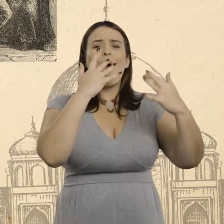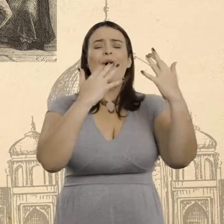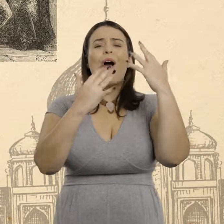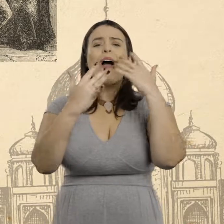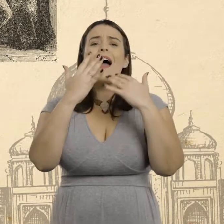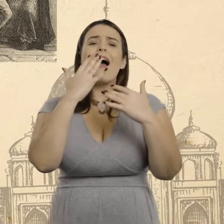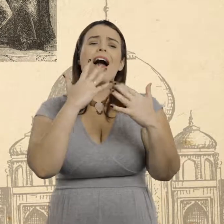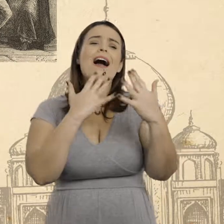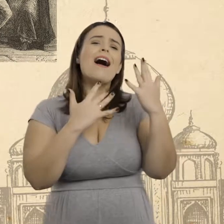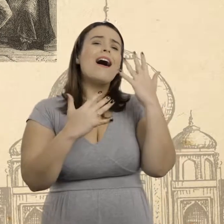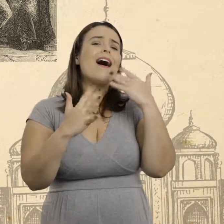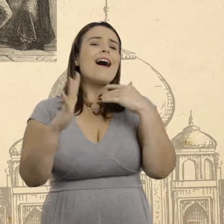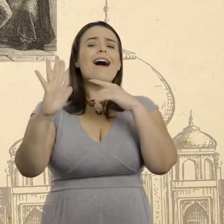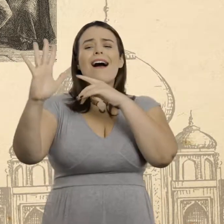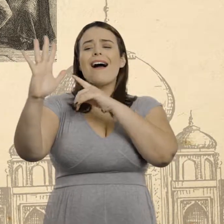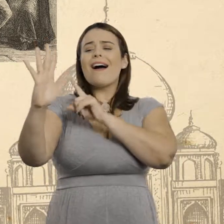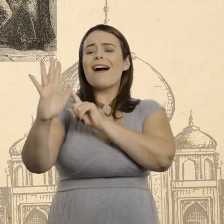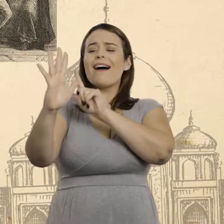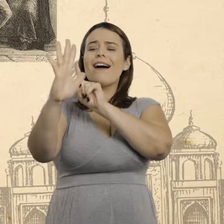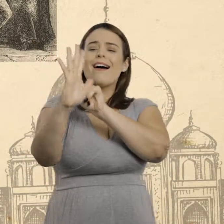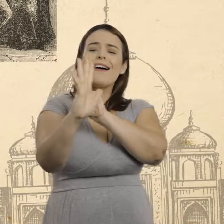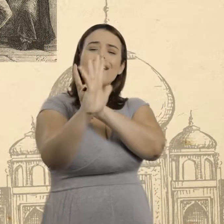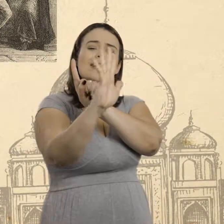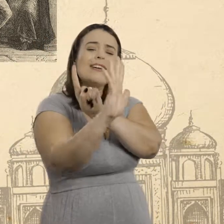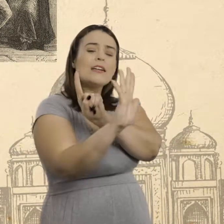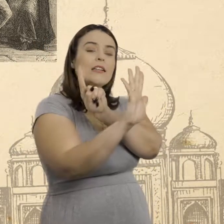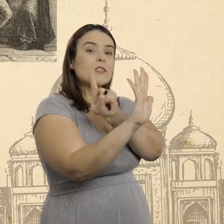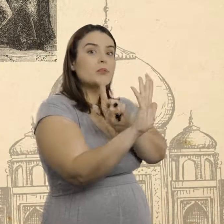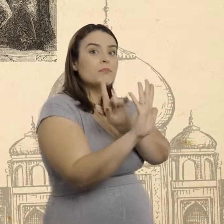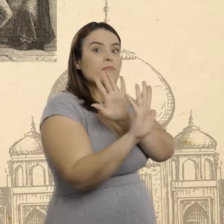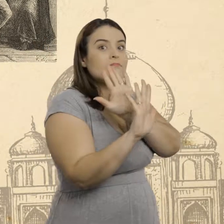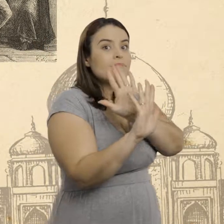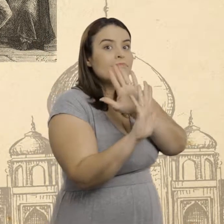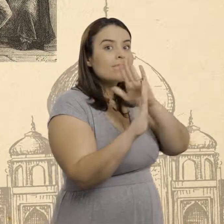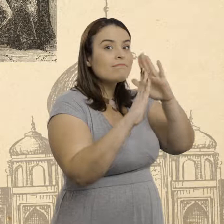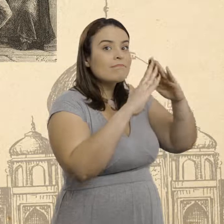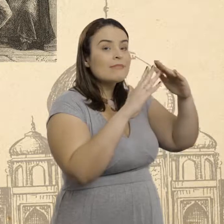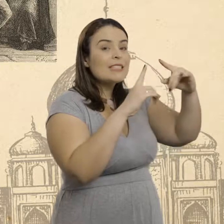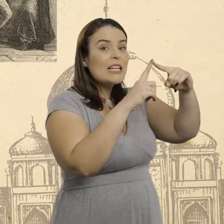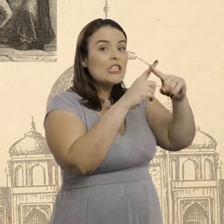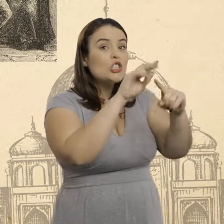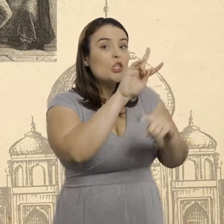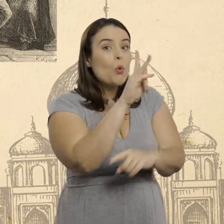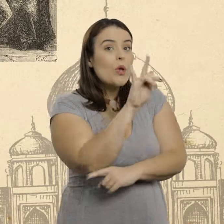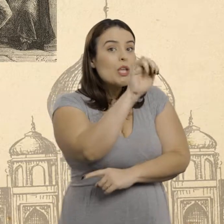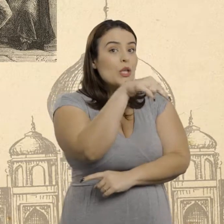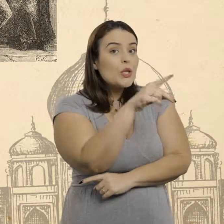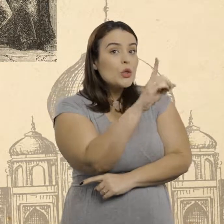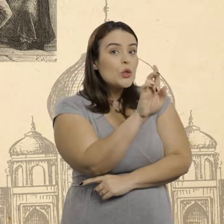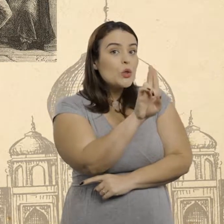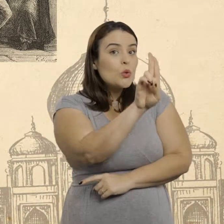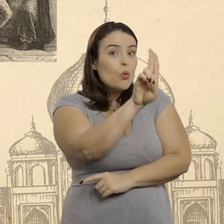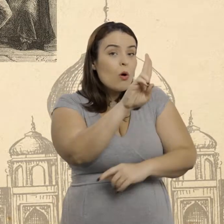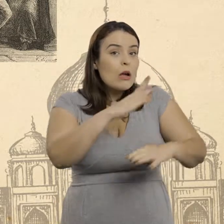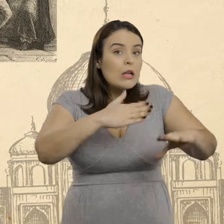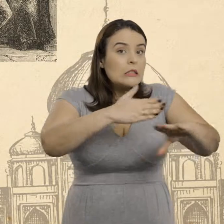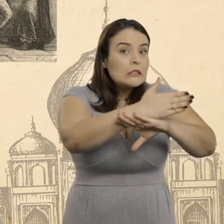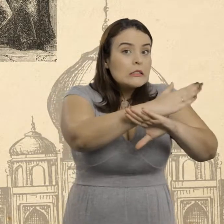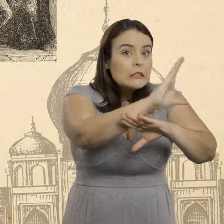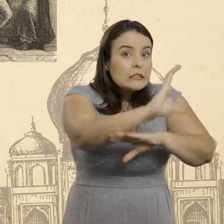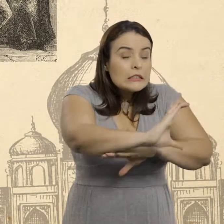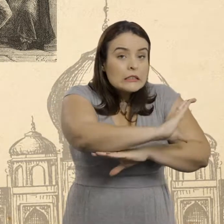roupas coloridas. Passepartout seguiu o desfile, mas ele não sabia que a entrada no templo da religião hindu